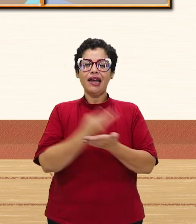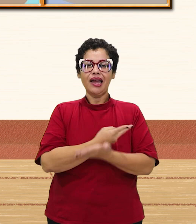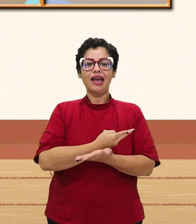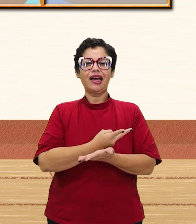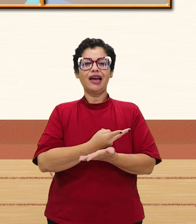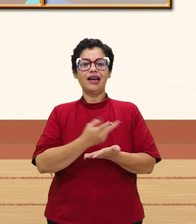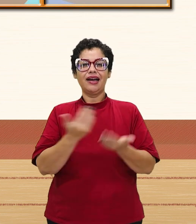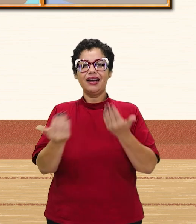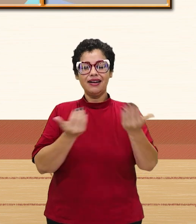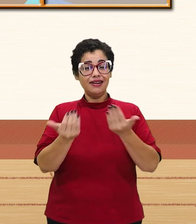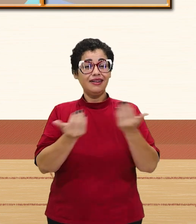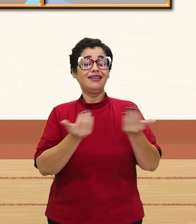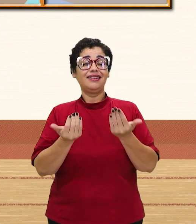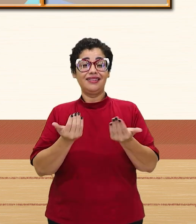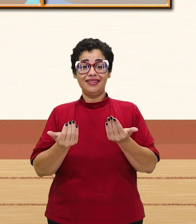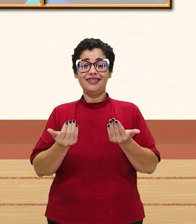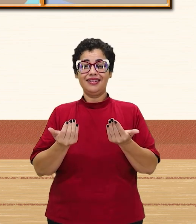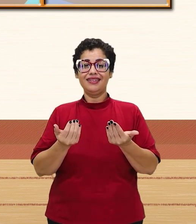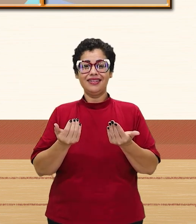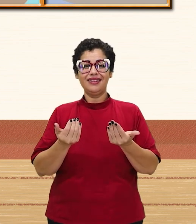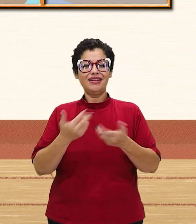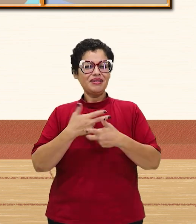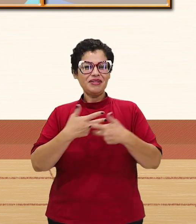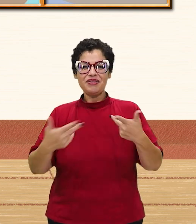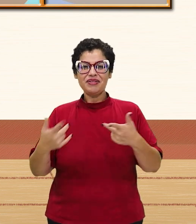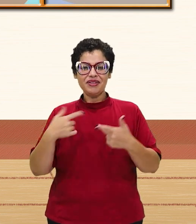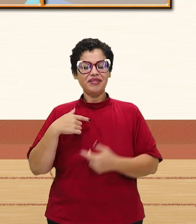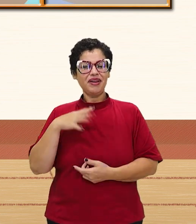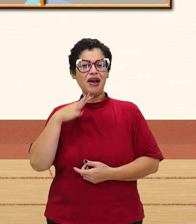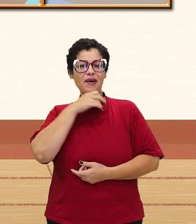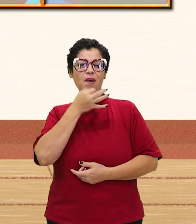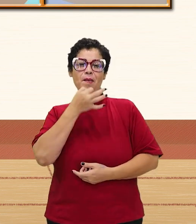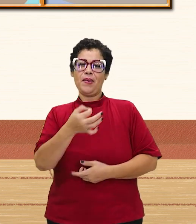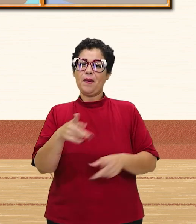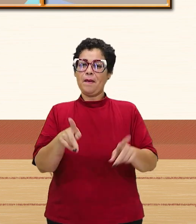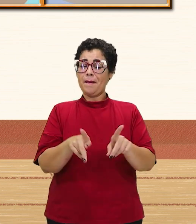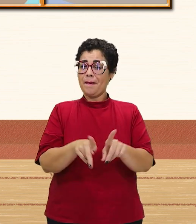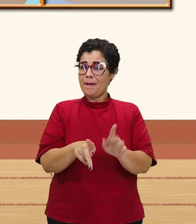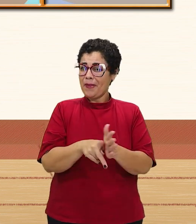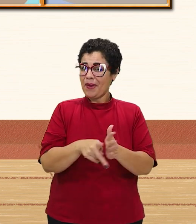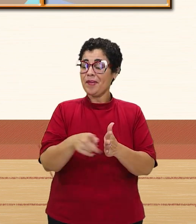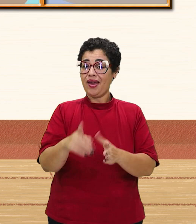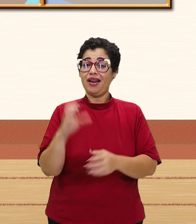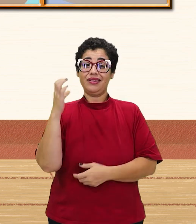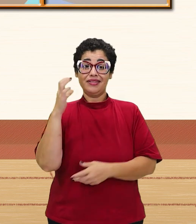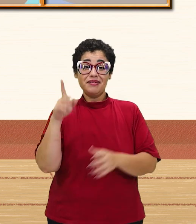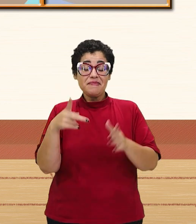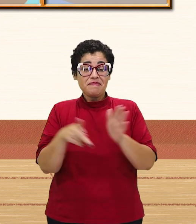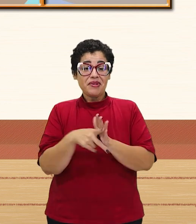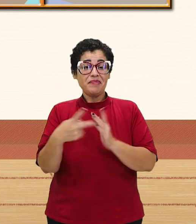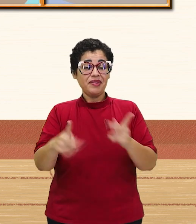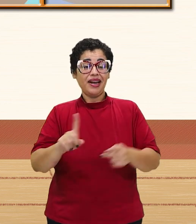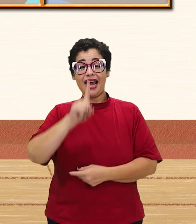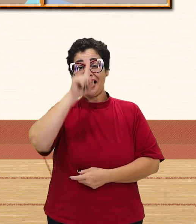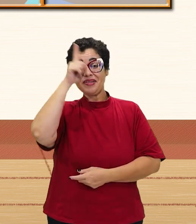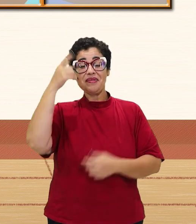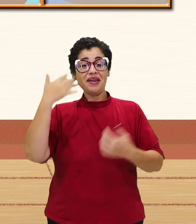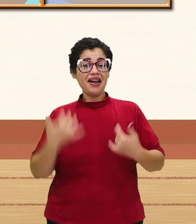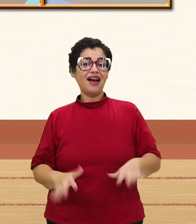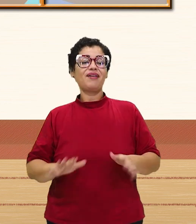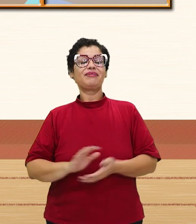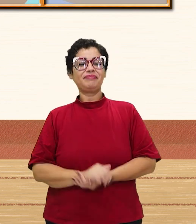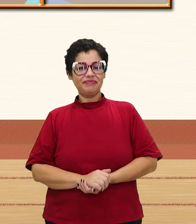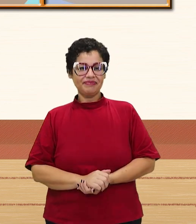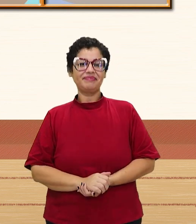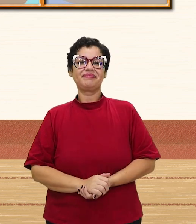erram, analisam e chegam às suas próprias conclusões. Elas são cientistas por natureza. Isso mesmo. E